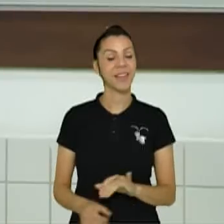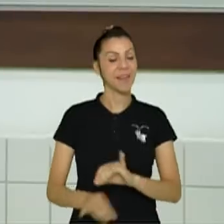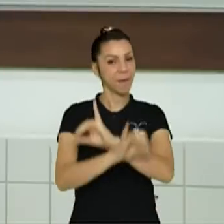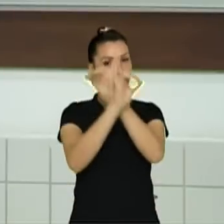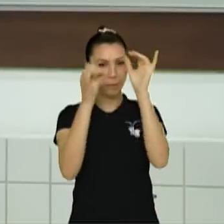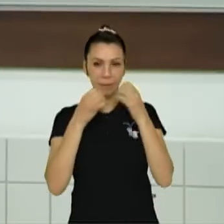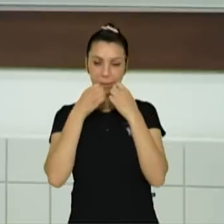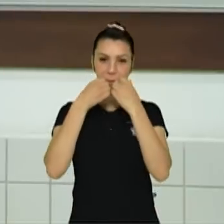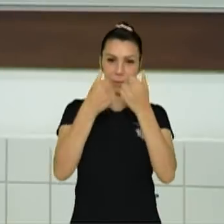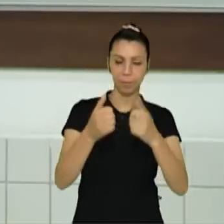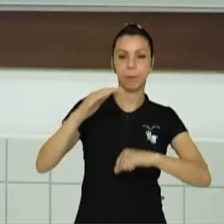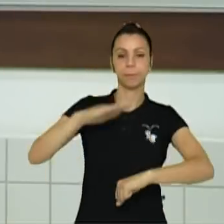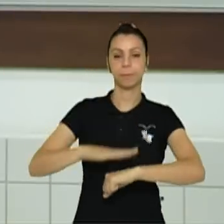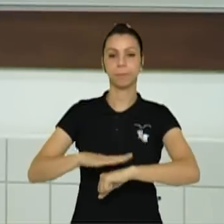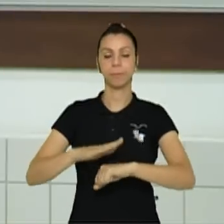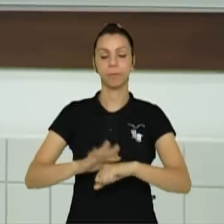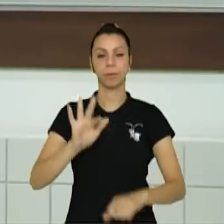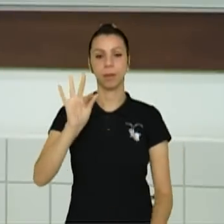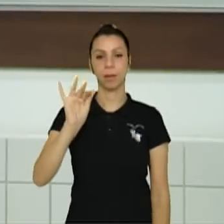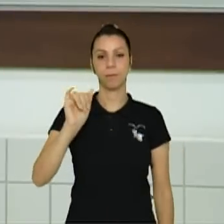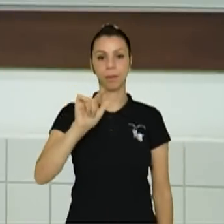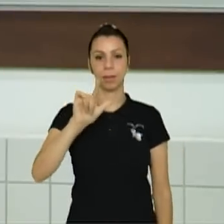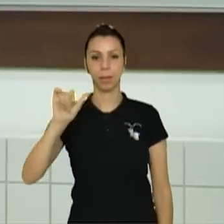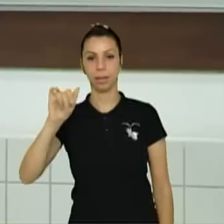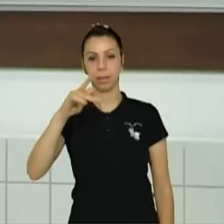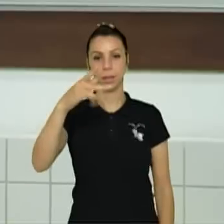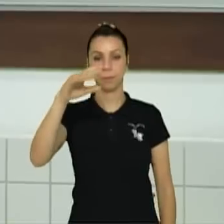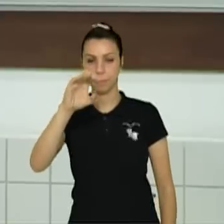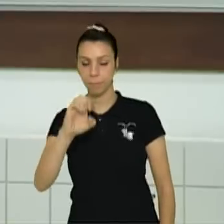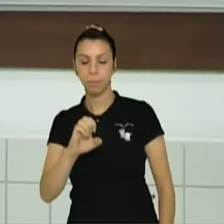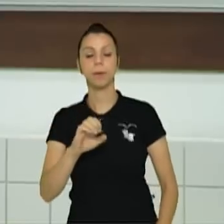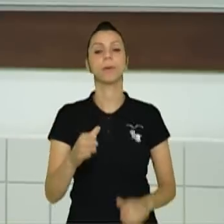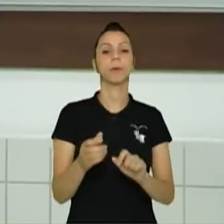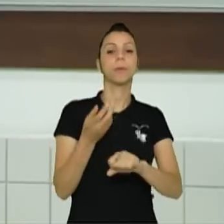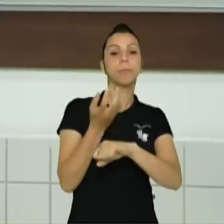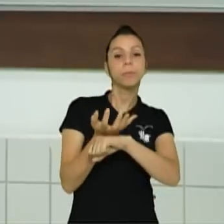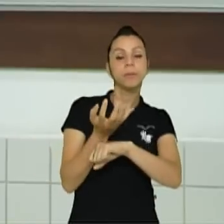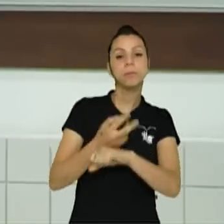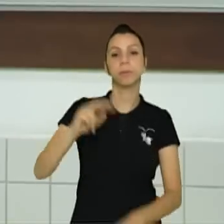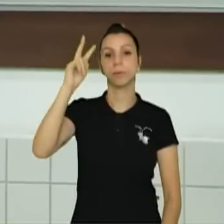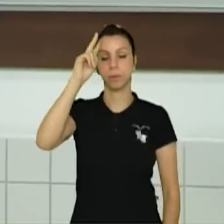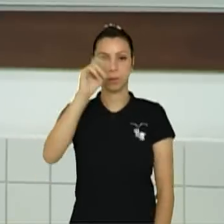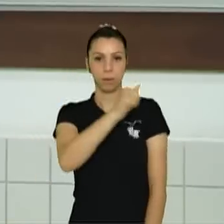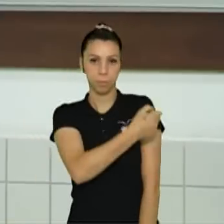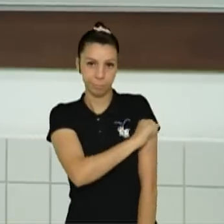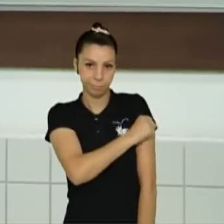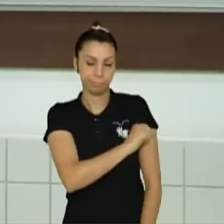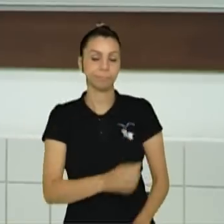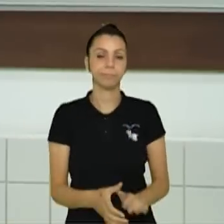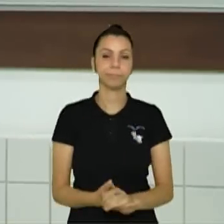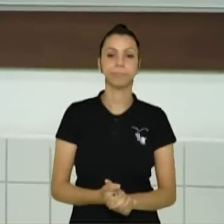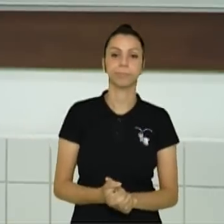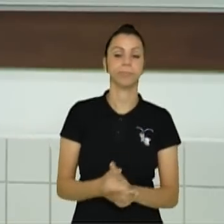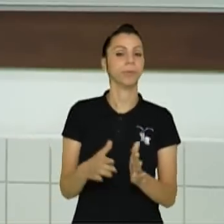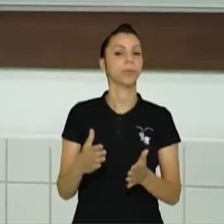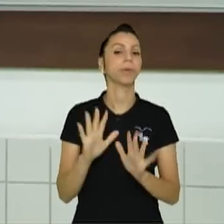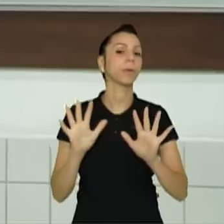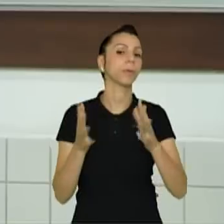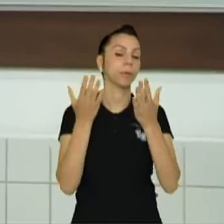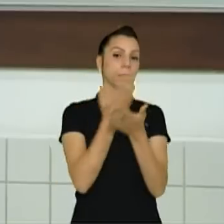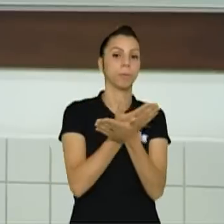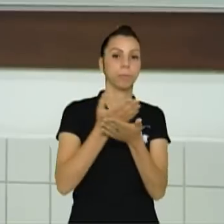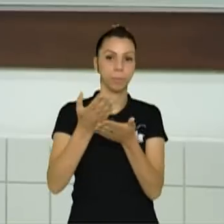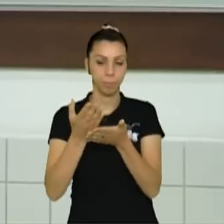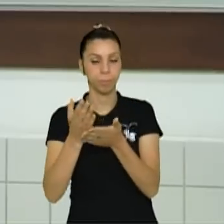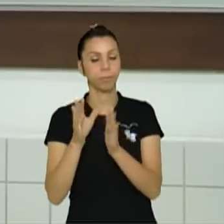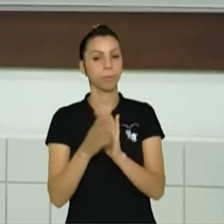Olá, tudo bem? Eu sou o professor Filipe Pêgo Camargos, professor de História do 8º ano. E o que, que acontece? Nós já vamos iniciar a